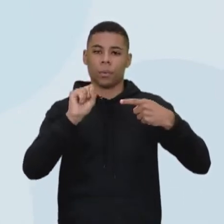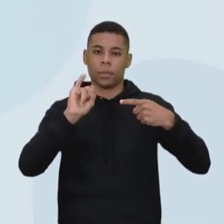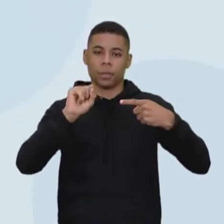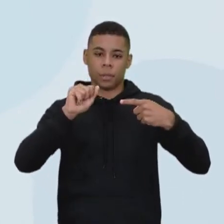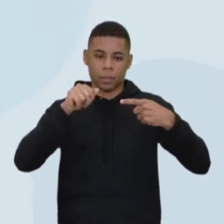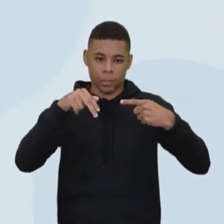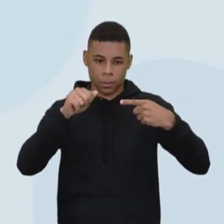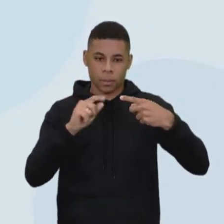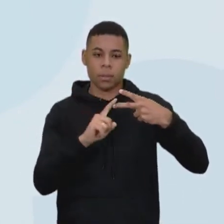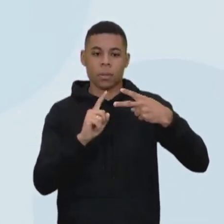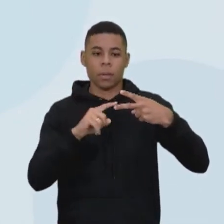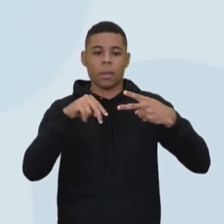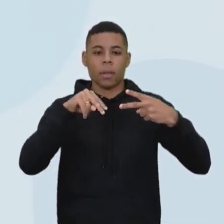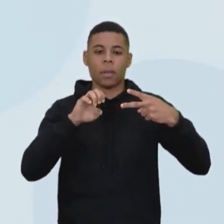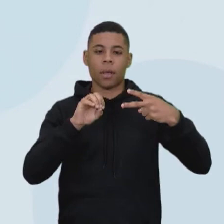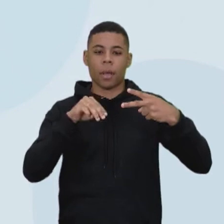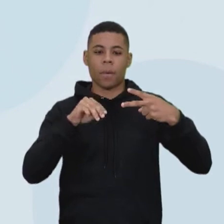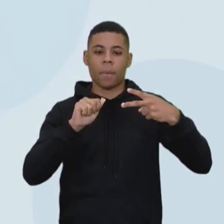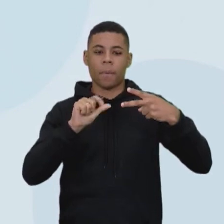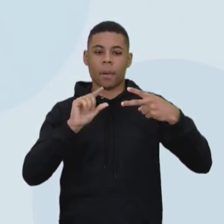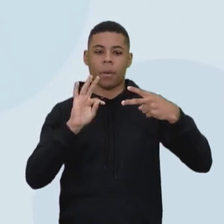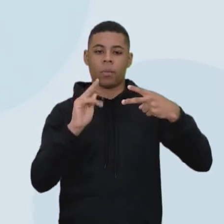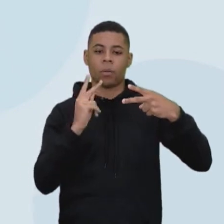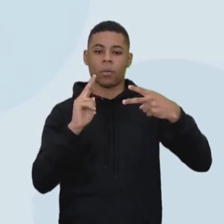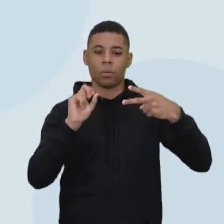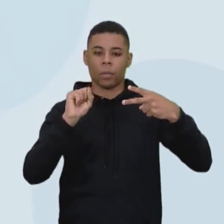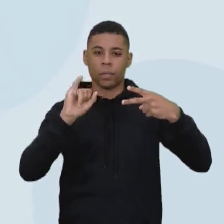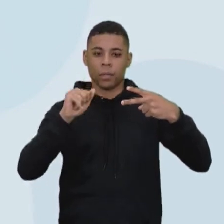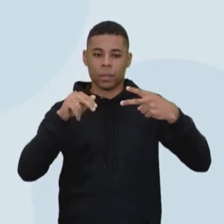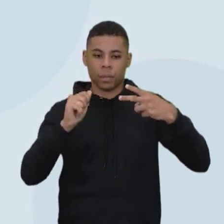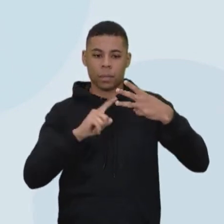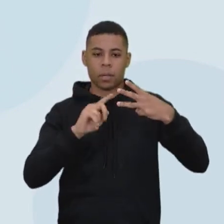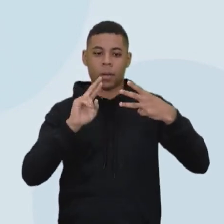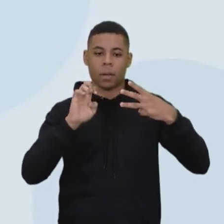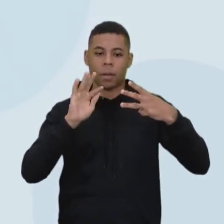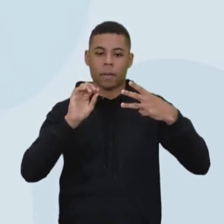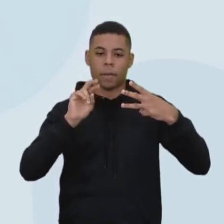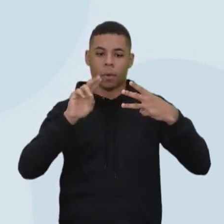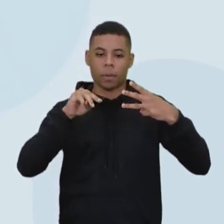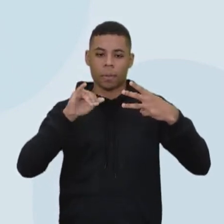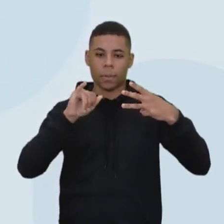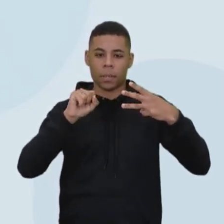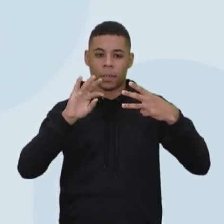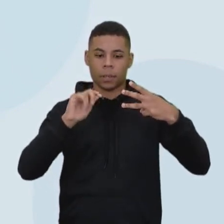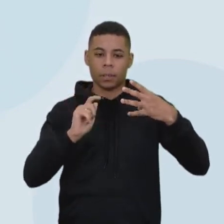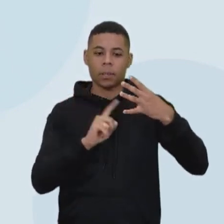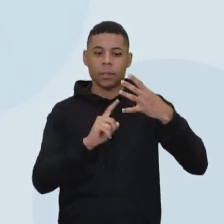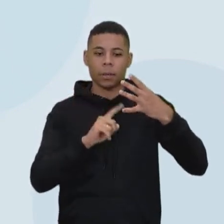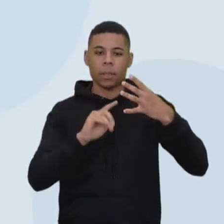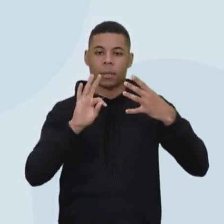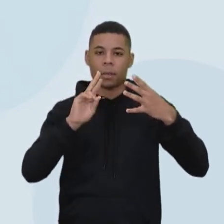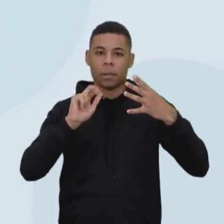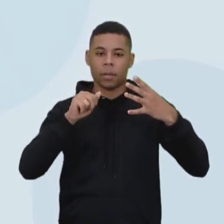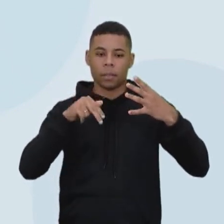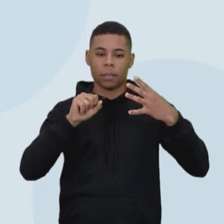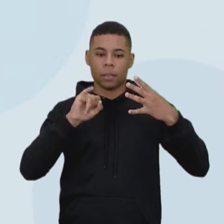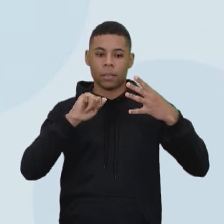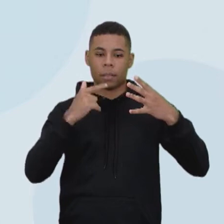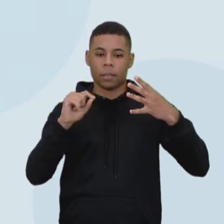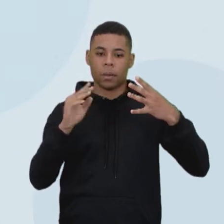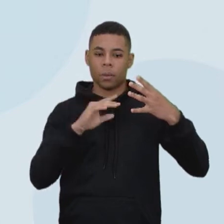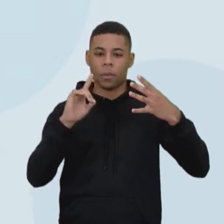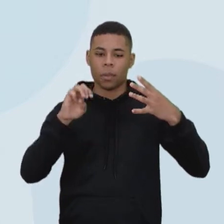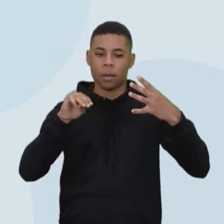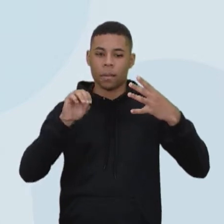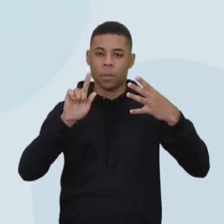teoria neomalthusiana, a teoria reformista e a teoria da transição demográfica. Tá?